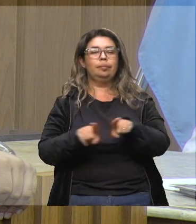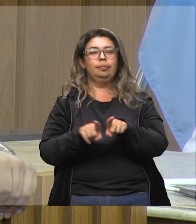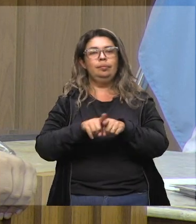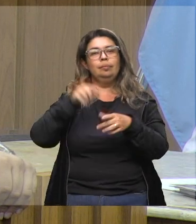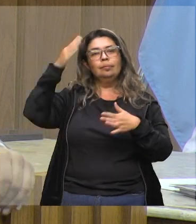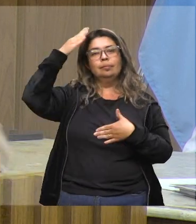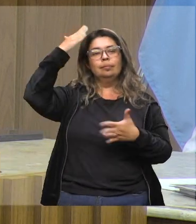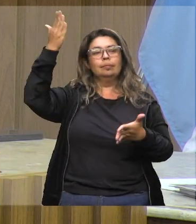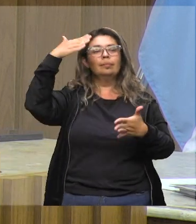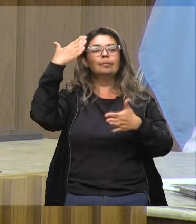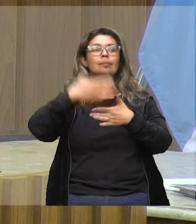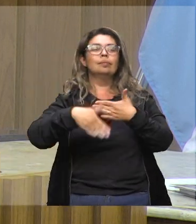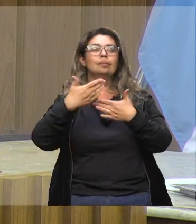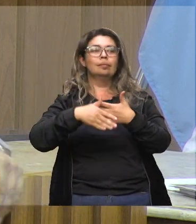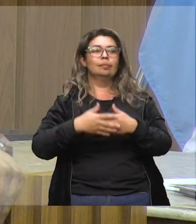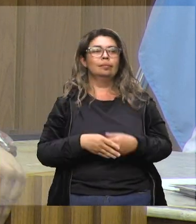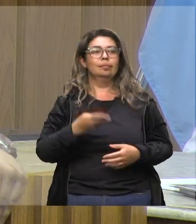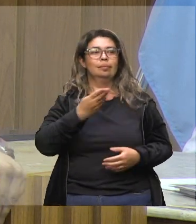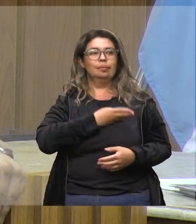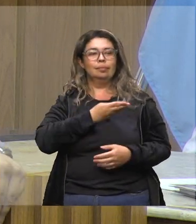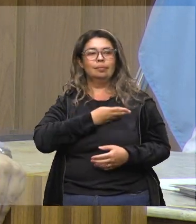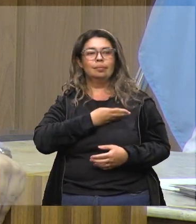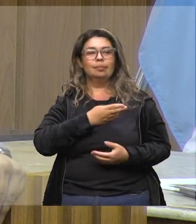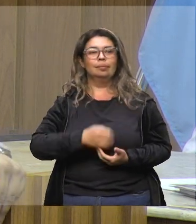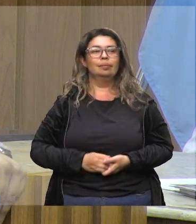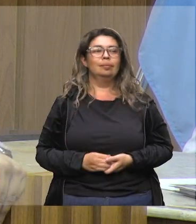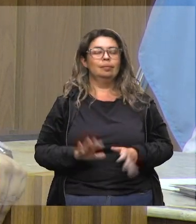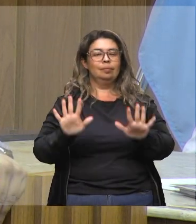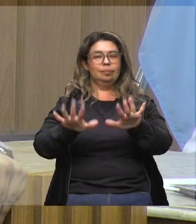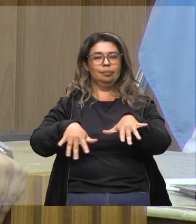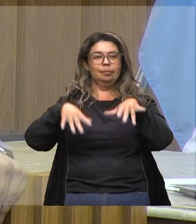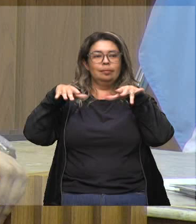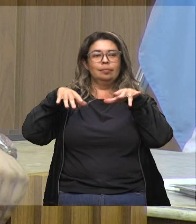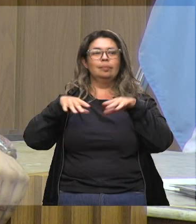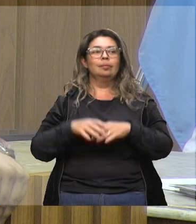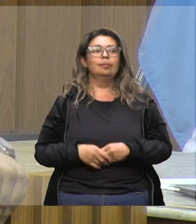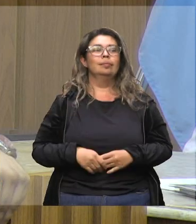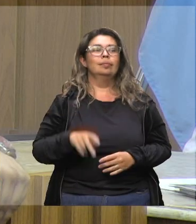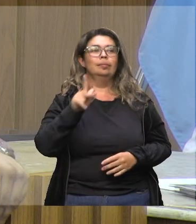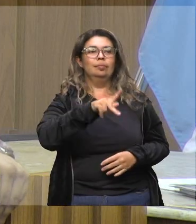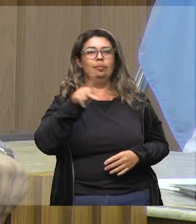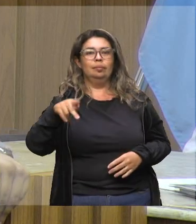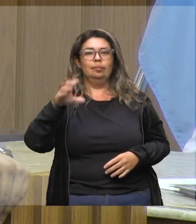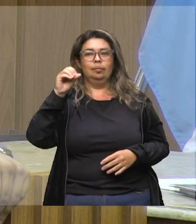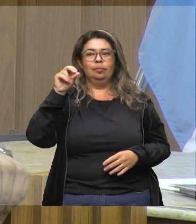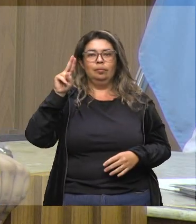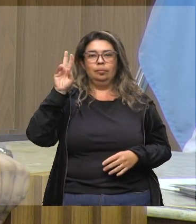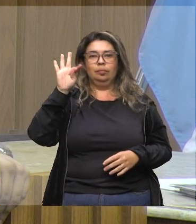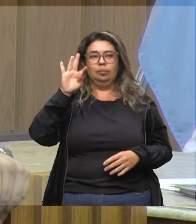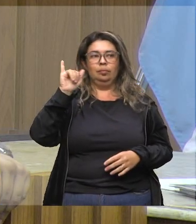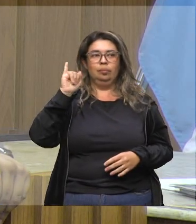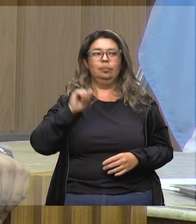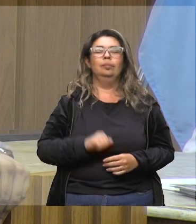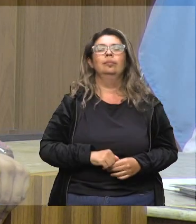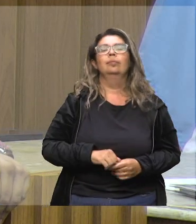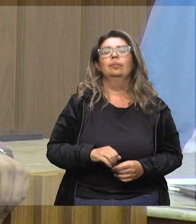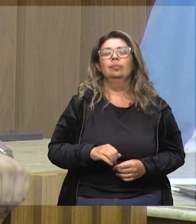agradecer a presença, meu grande amigo, aqui no plenário, professor coach, né, o Júnior